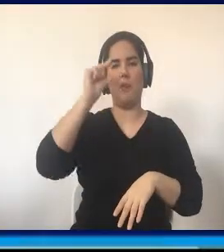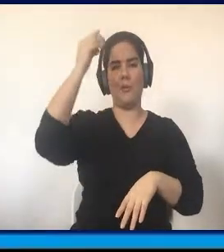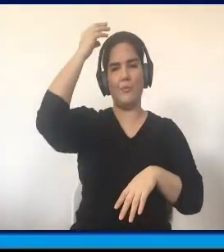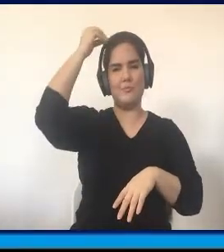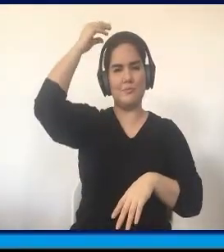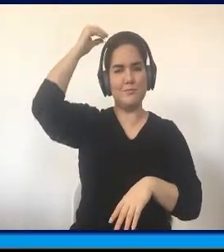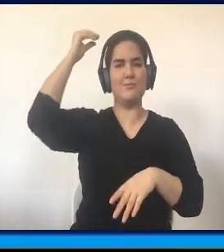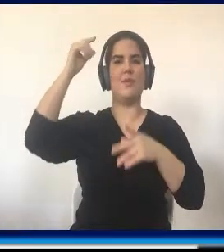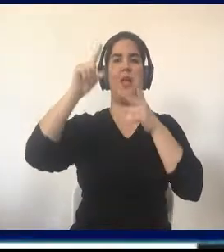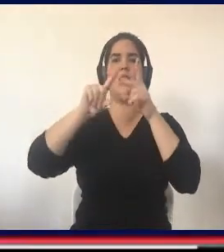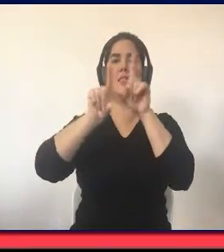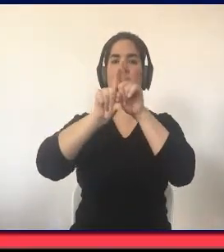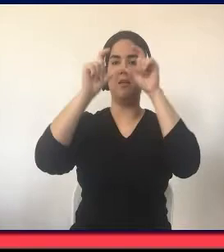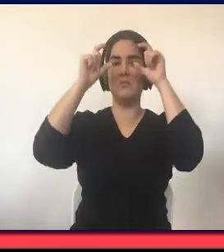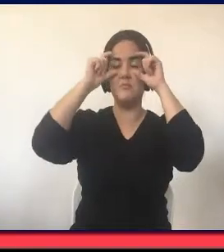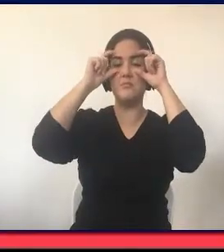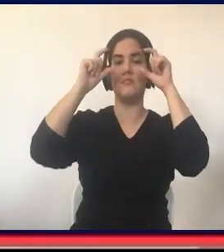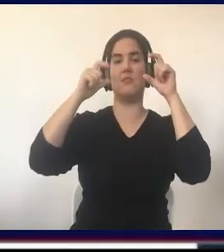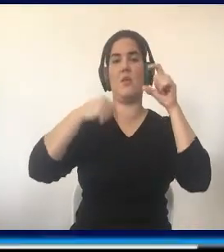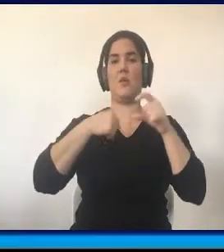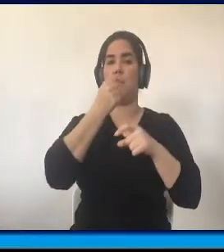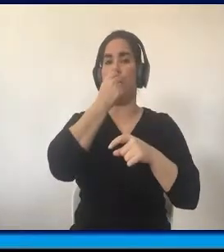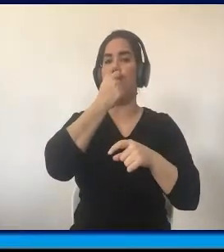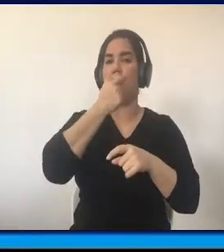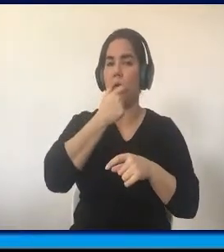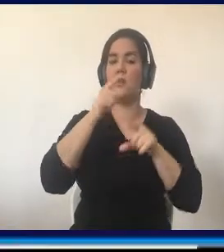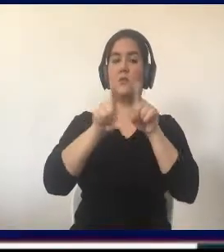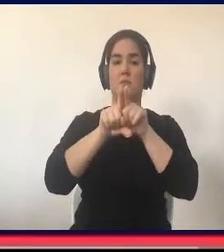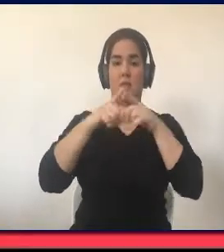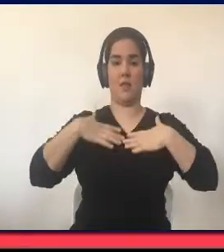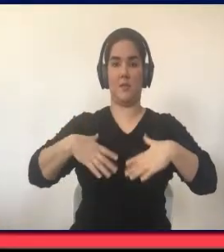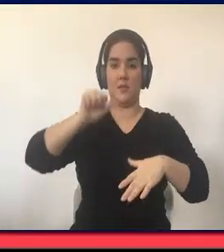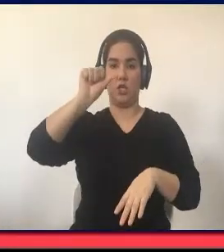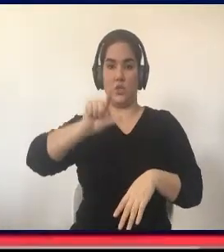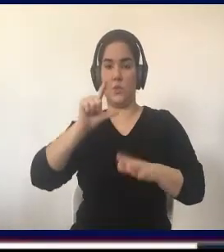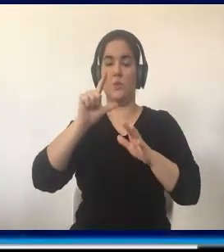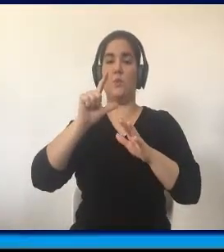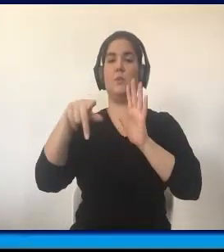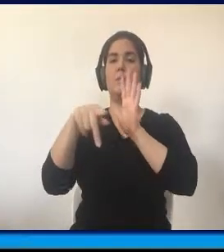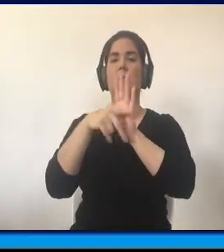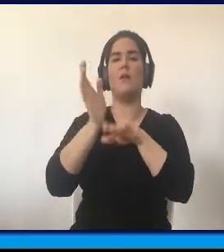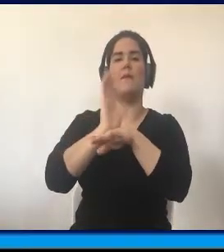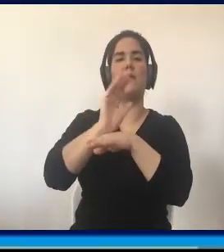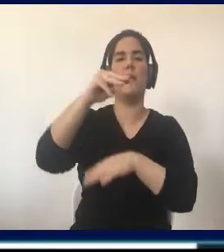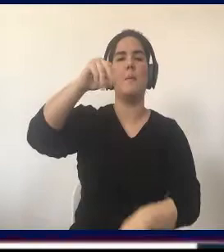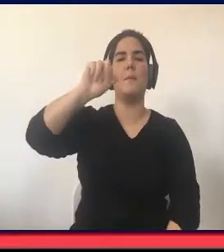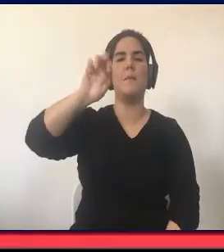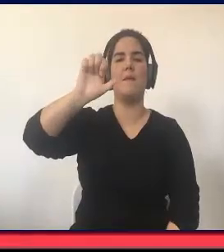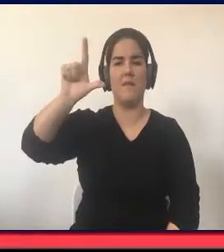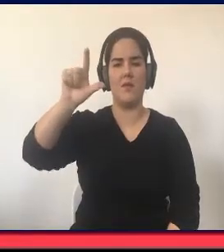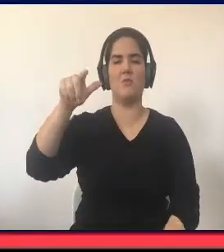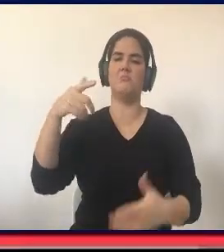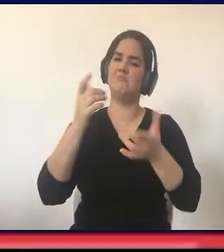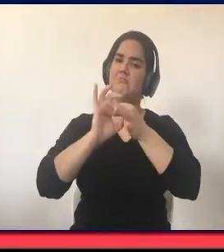Bigode. Tô com a camisa azul da Marvel aqui, né? E tamo junto para o que der e vier. É isso aí, vamos chamar o